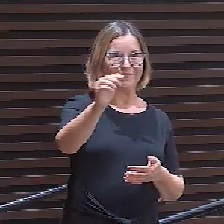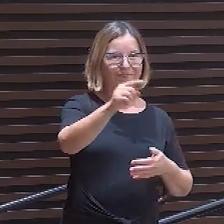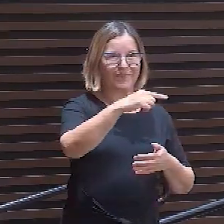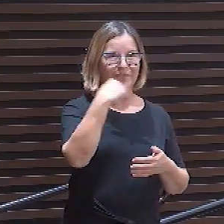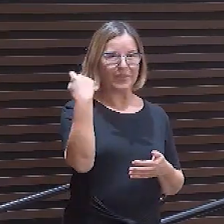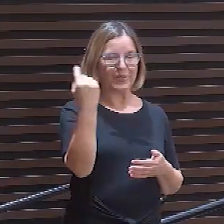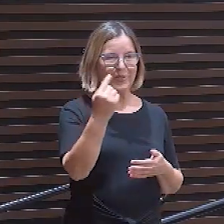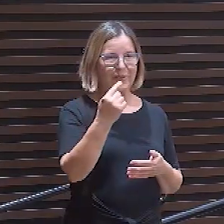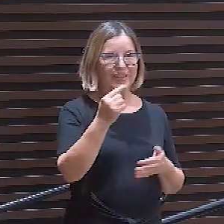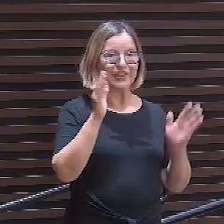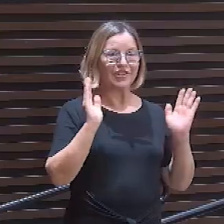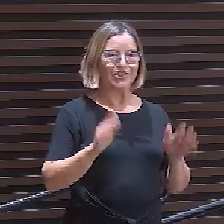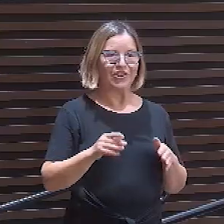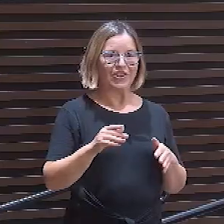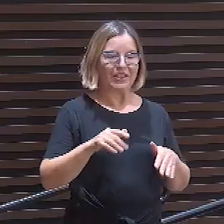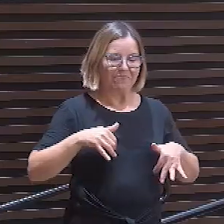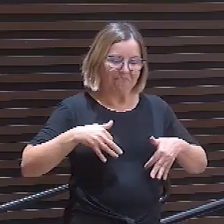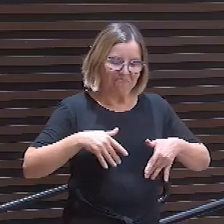Mar Vermelho.